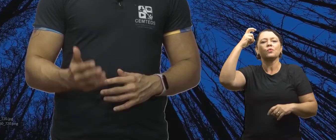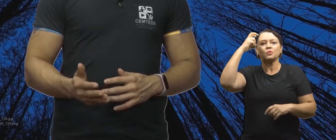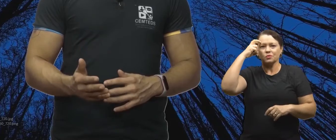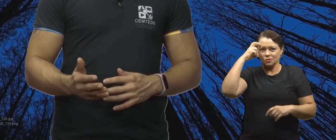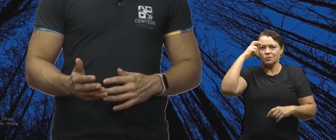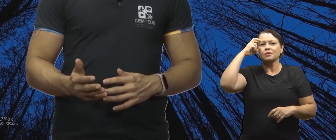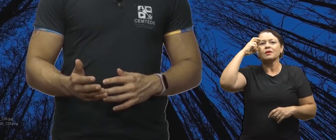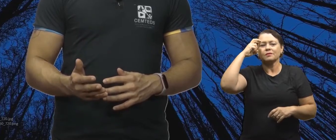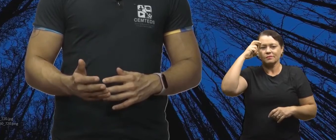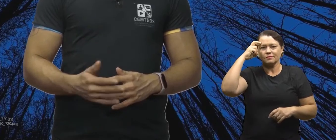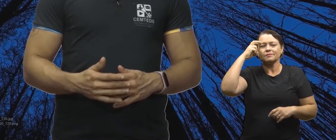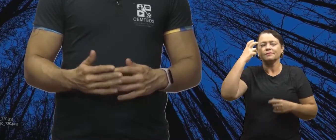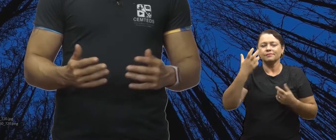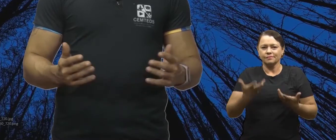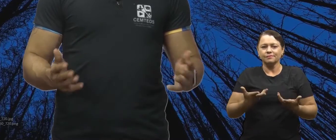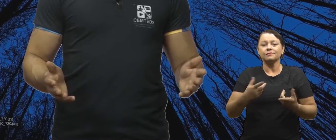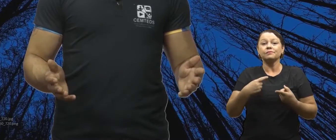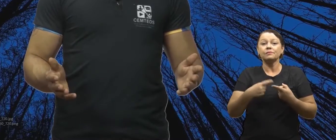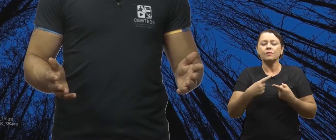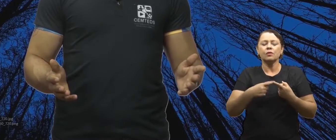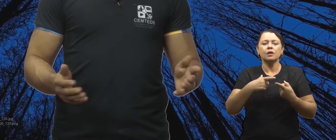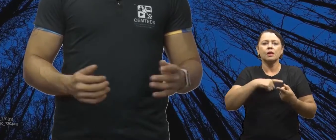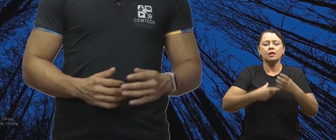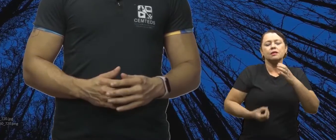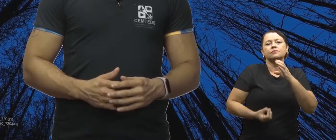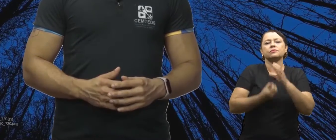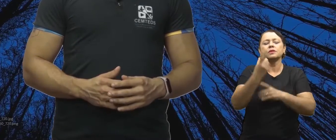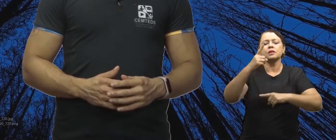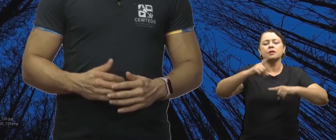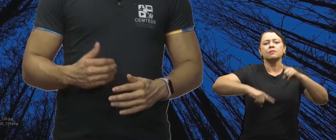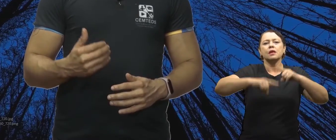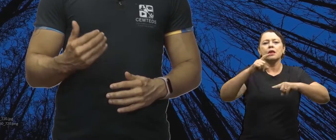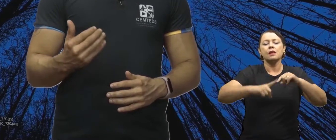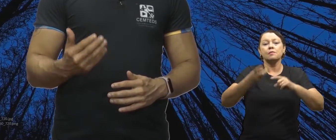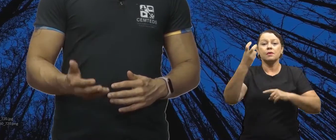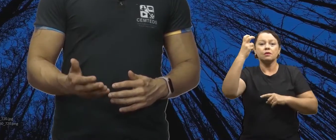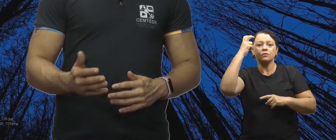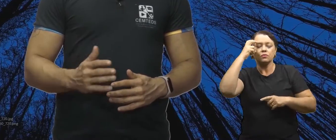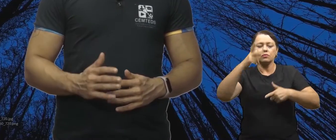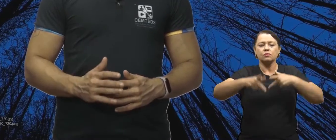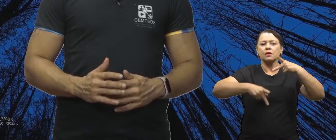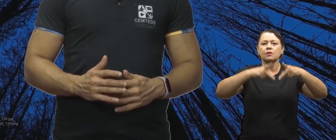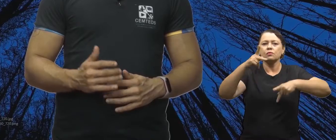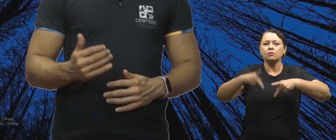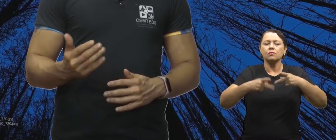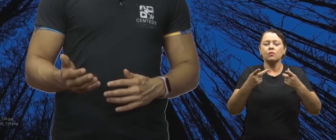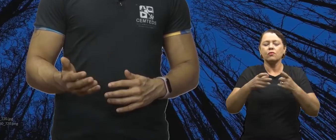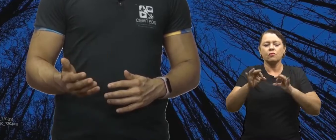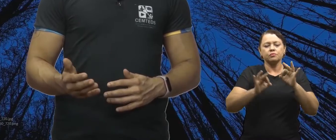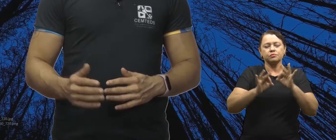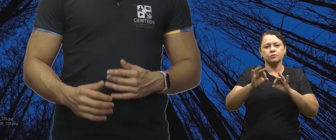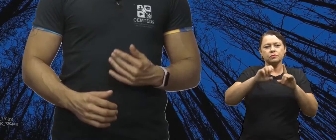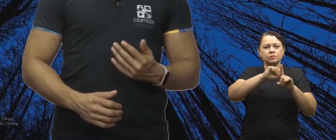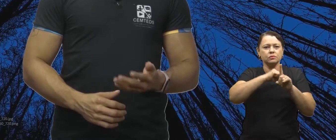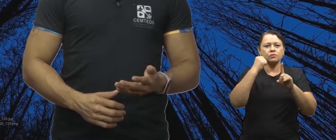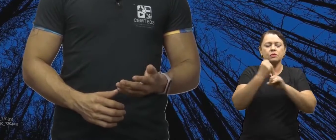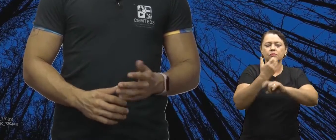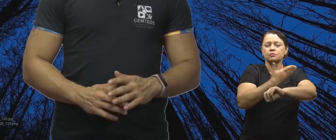de herói cultural, pois cria elementos culturais de um povo, como organização social,